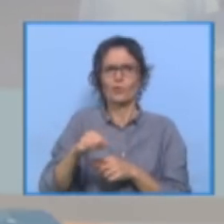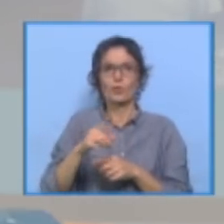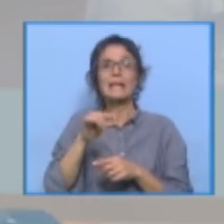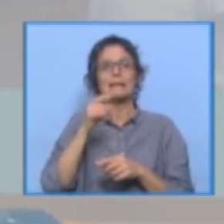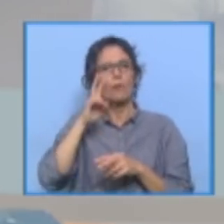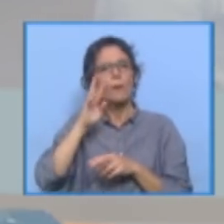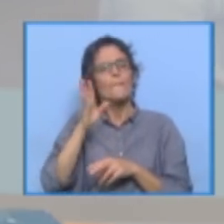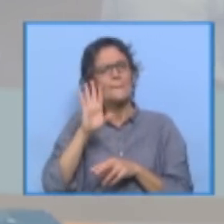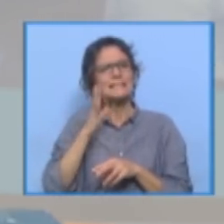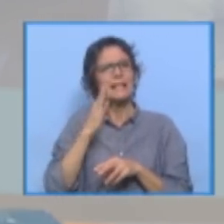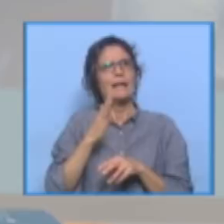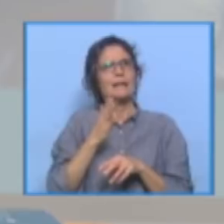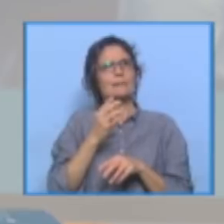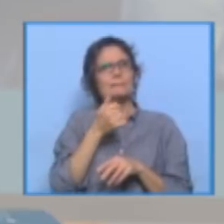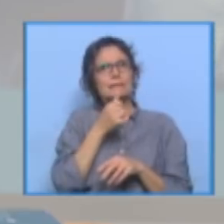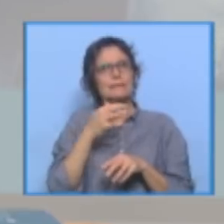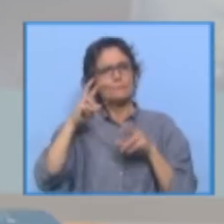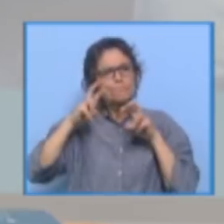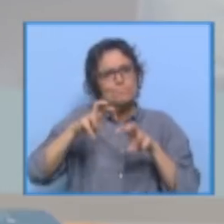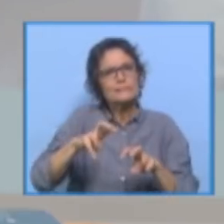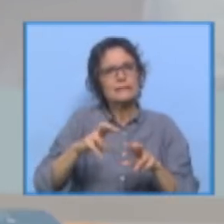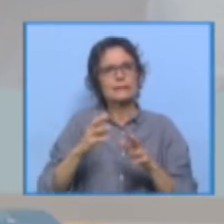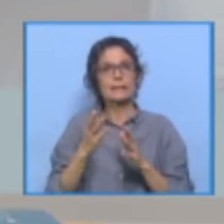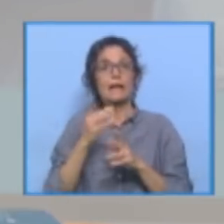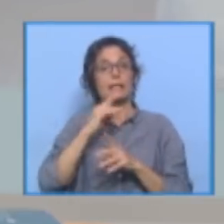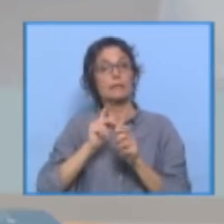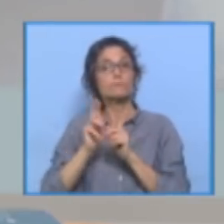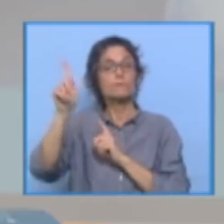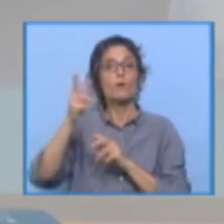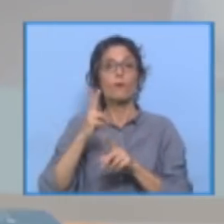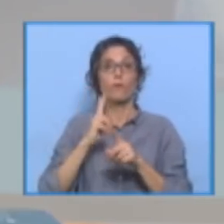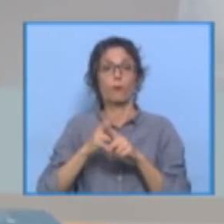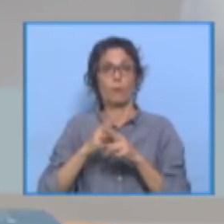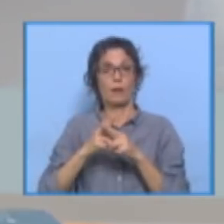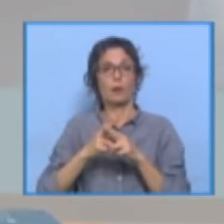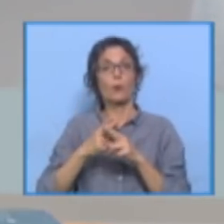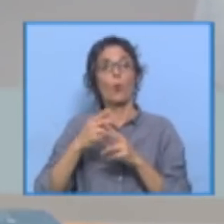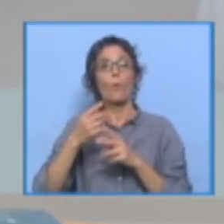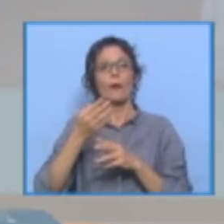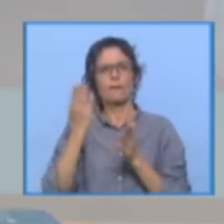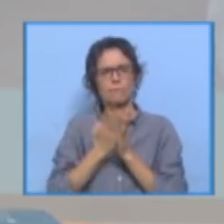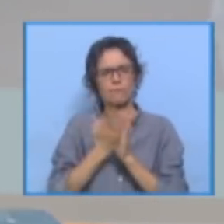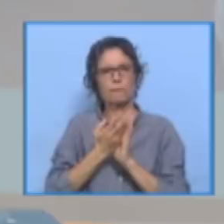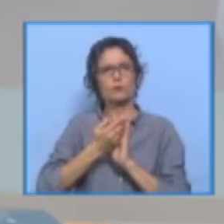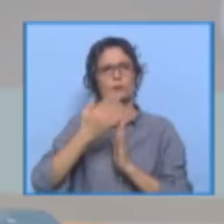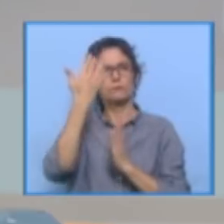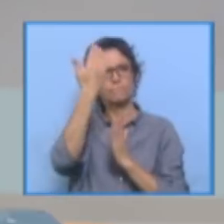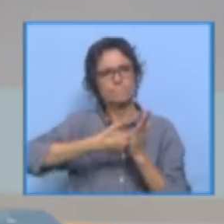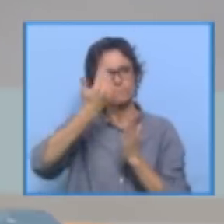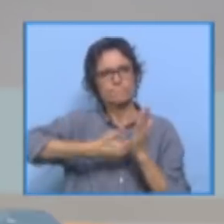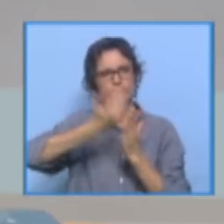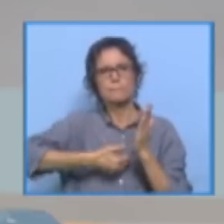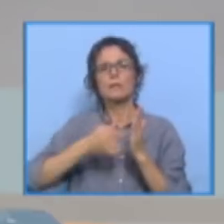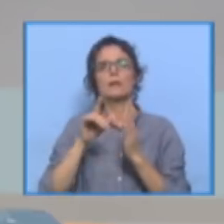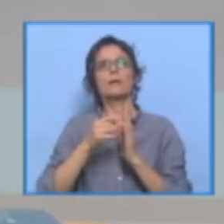isso nos meus anos que estive em Roma, fiz a tese nessa área, que depois apresentei até aos meus colegas, e penso que cada vez mais a medicina também vai